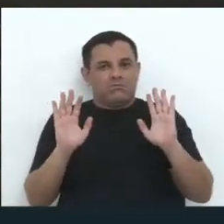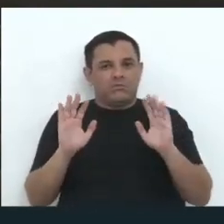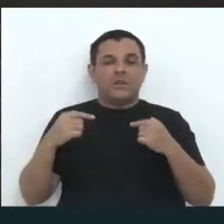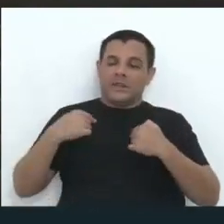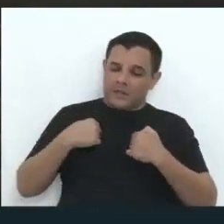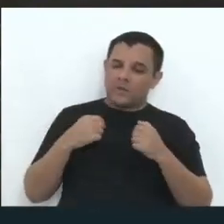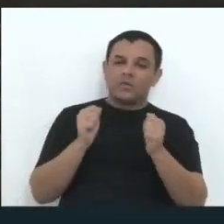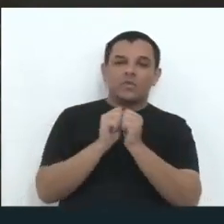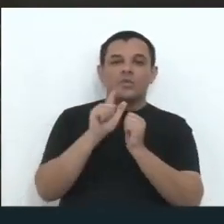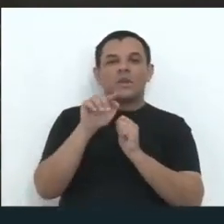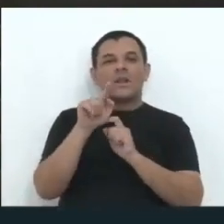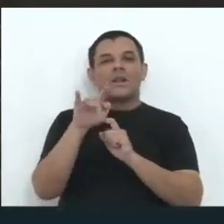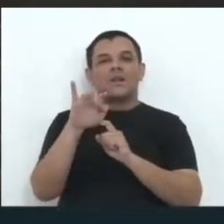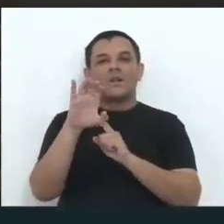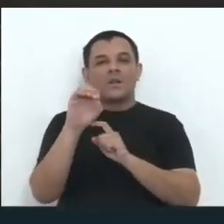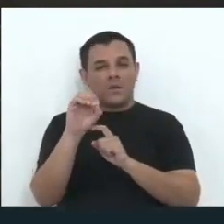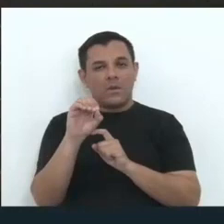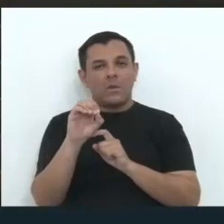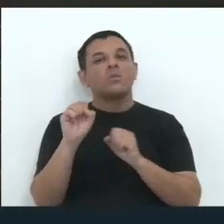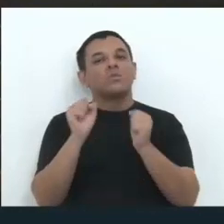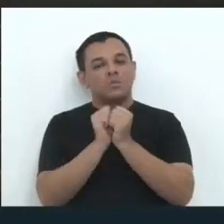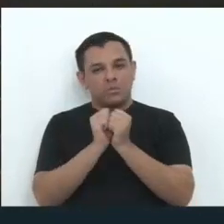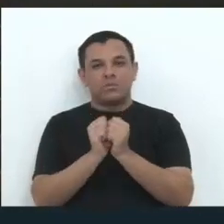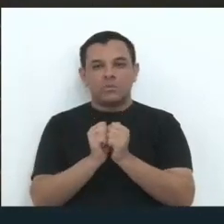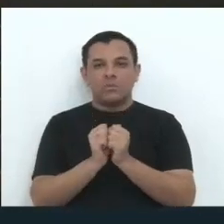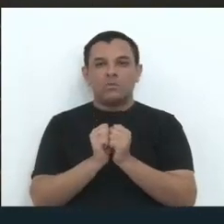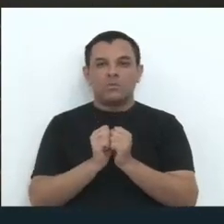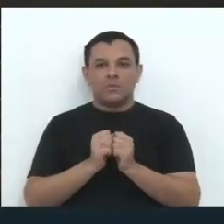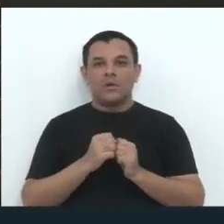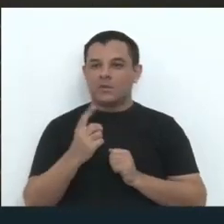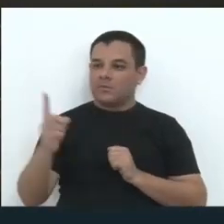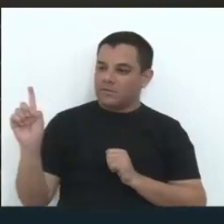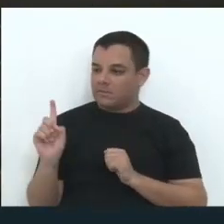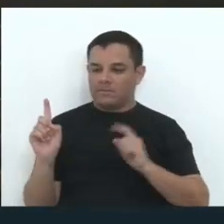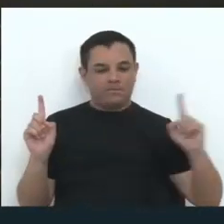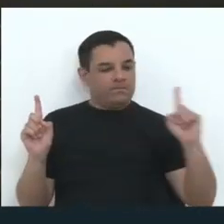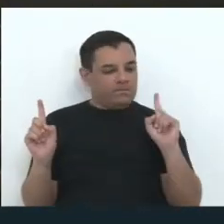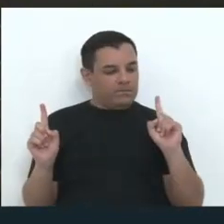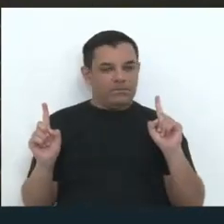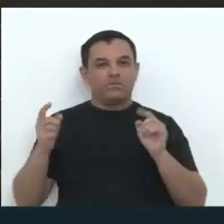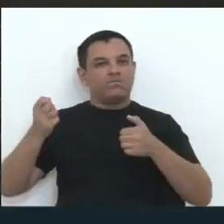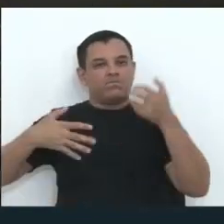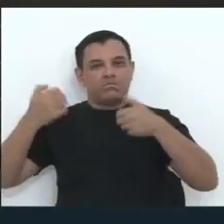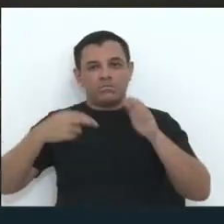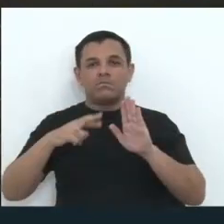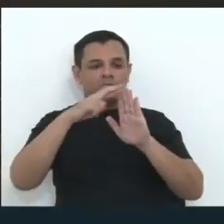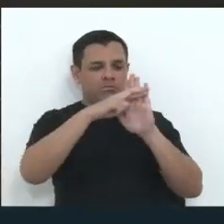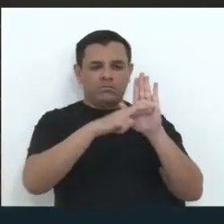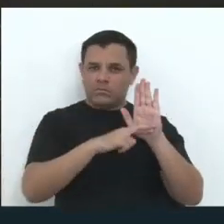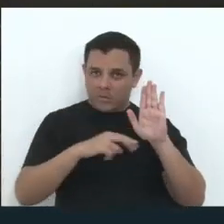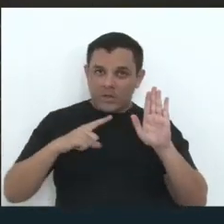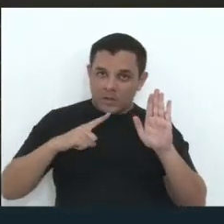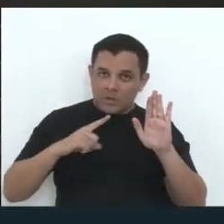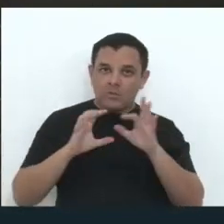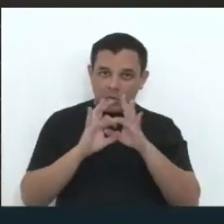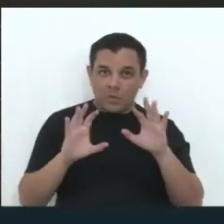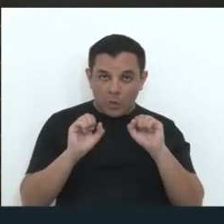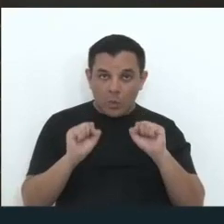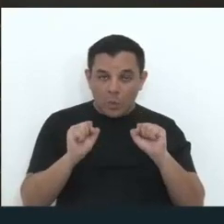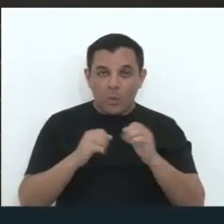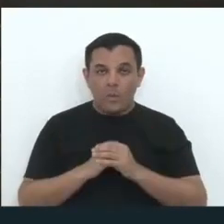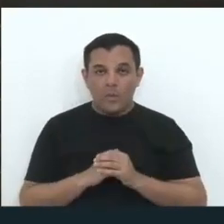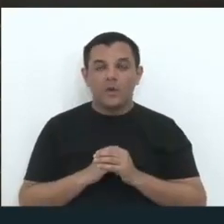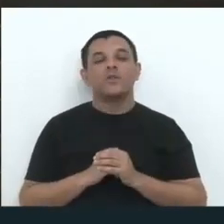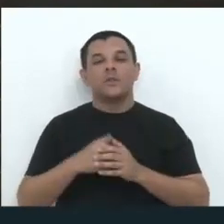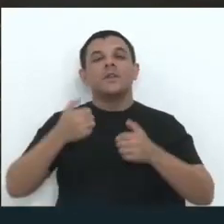Santos ocupar a tribuna. Eu acho que é regimental. É regimental. O regimento nos permite dizer o